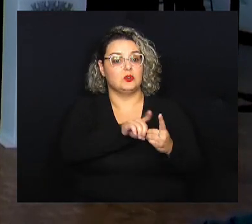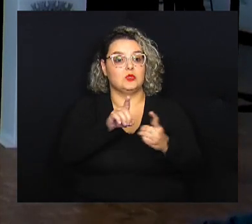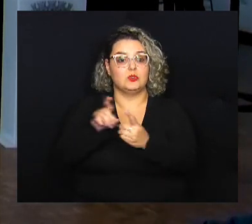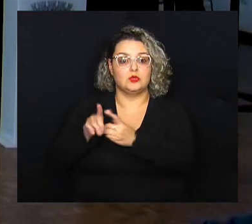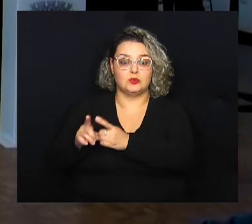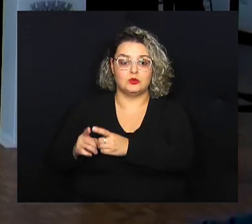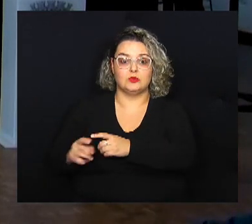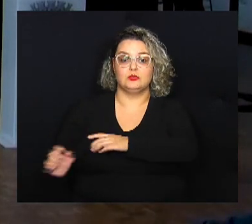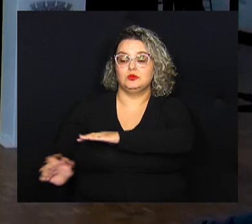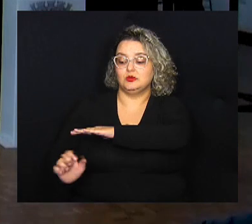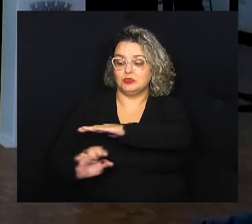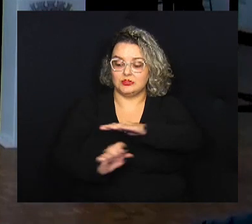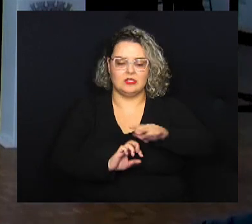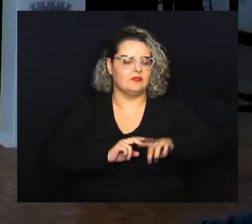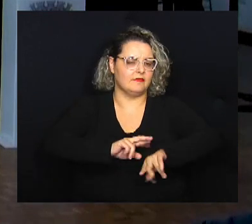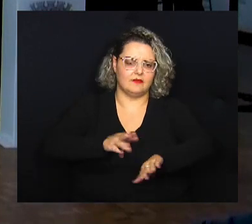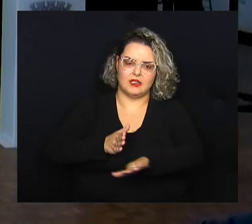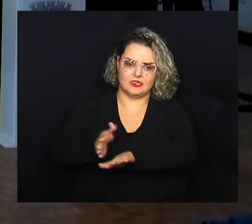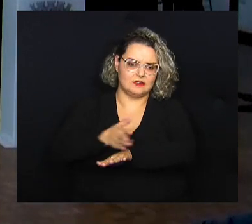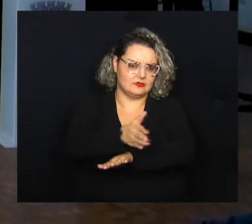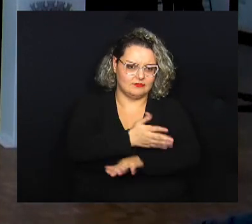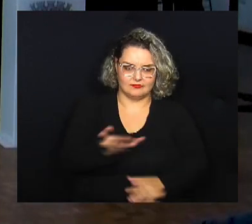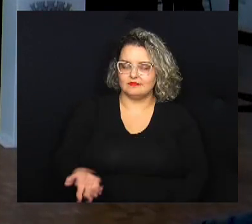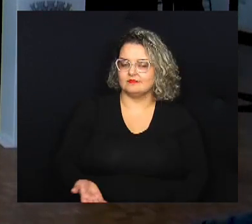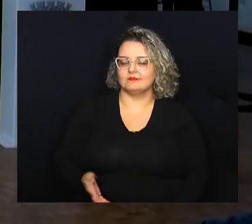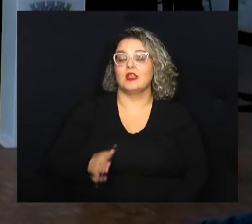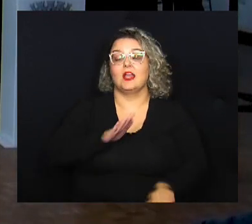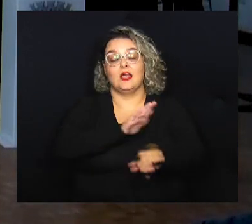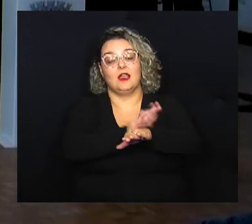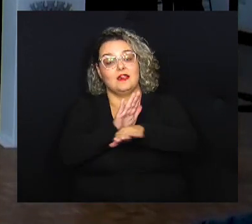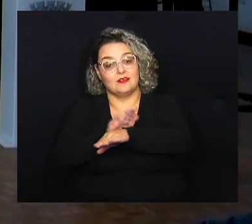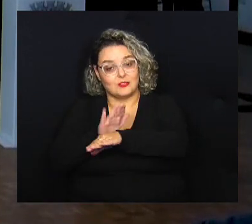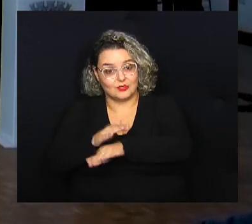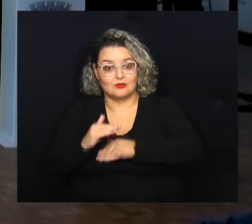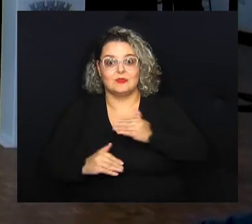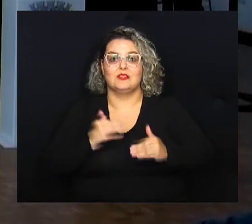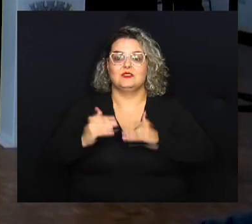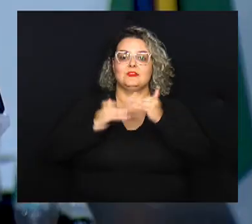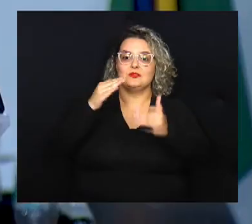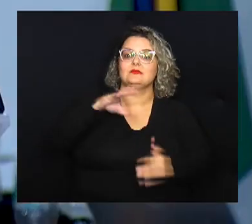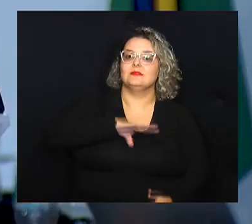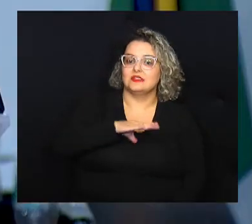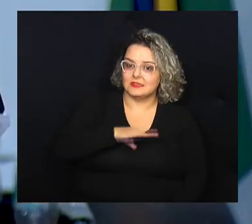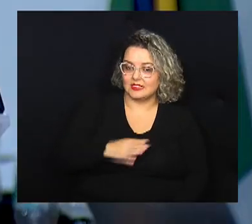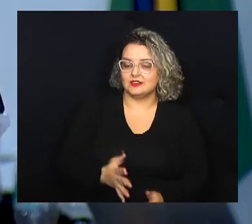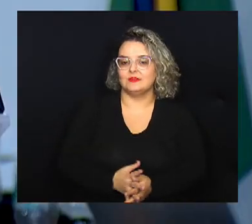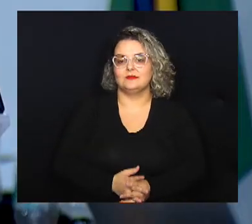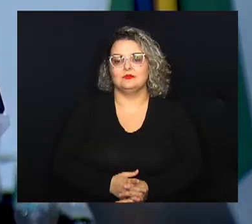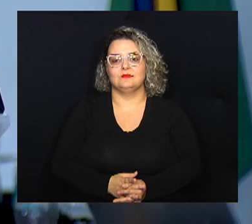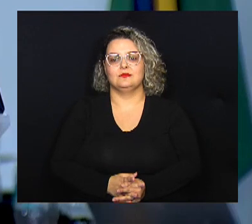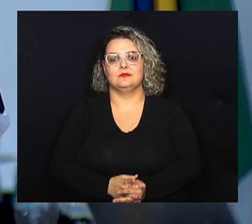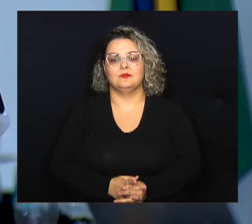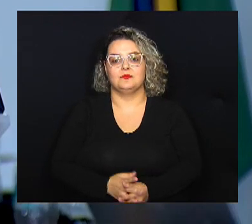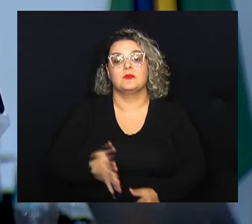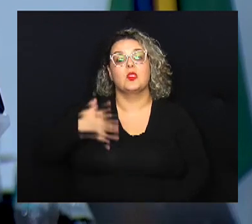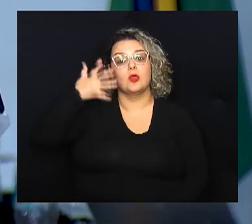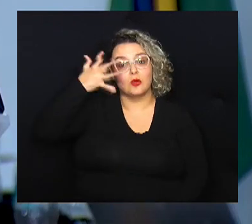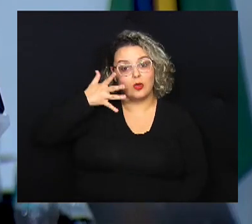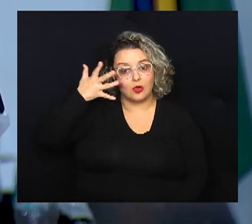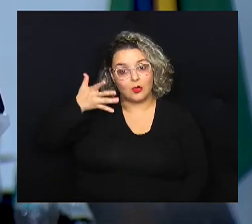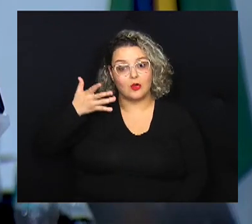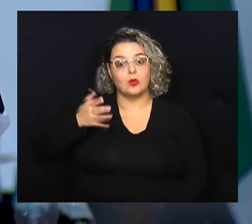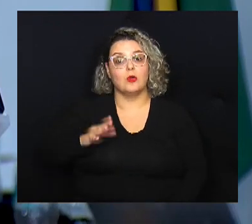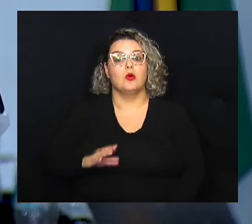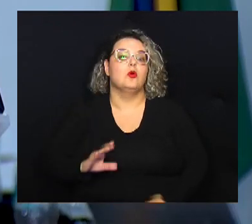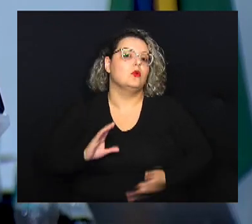mais diversos segmentos, contribuindo para o desenvolvimento da cidade. Palestrante, conselheiro